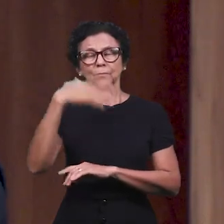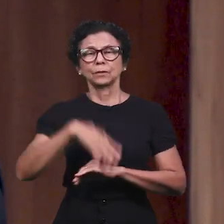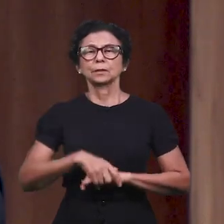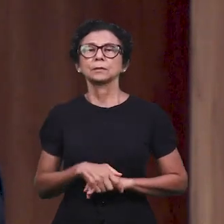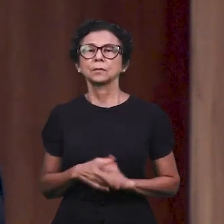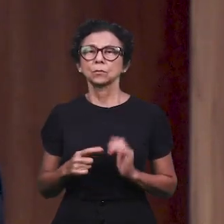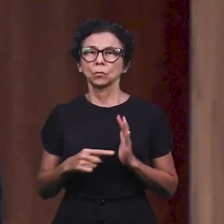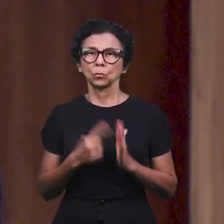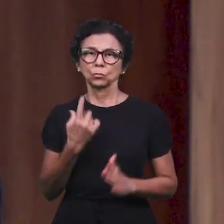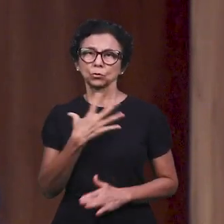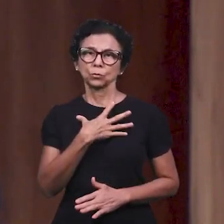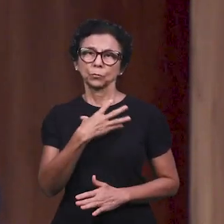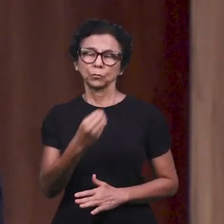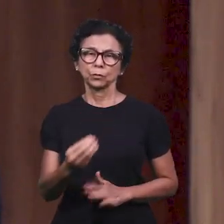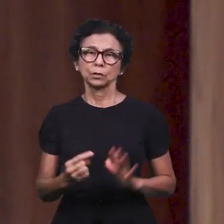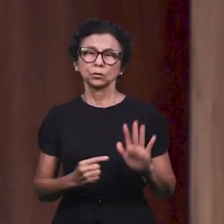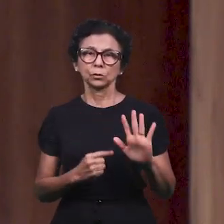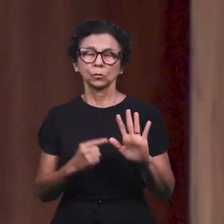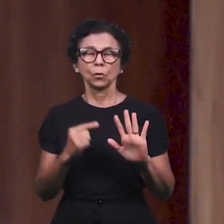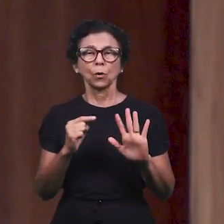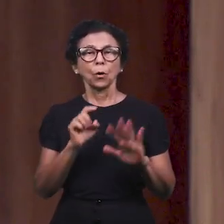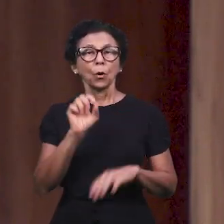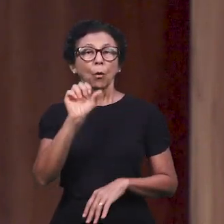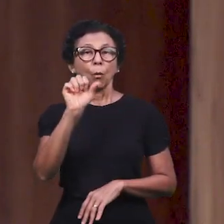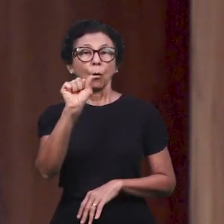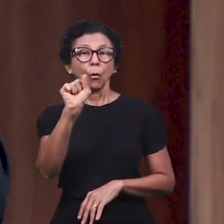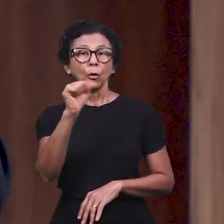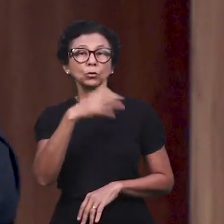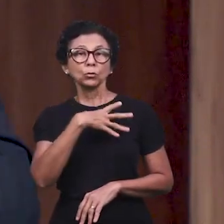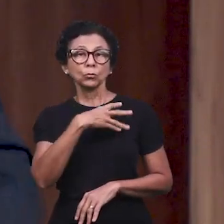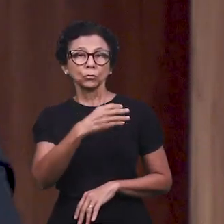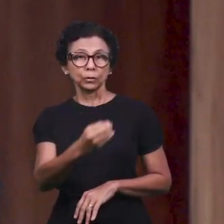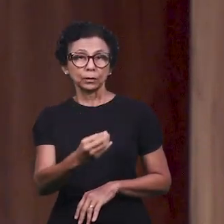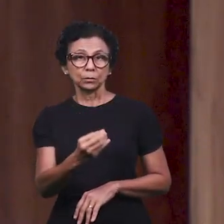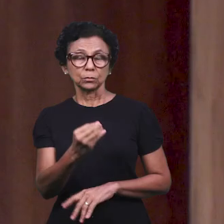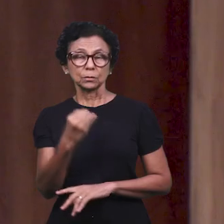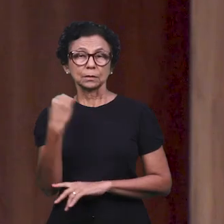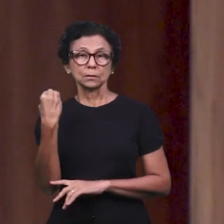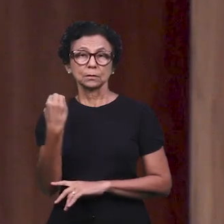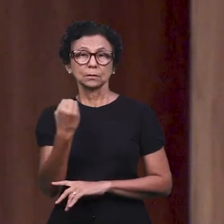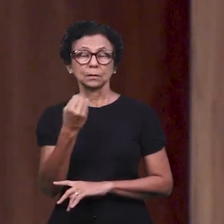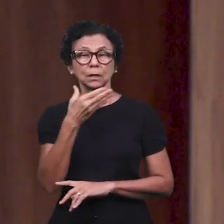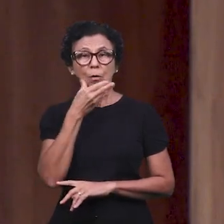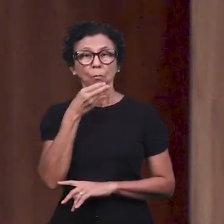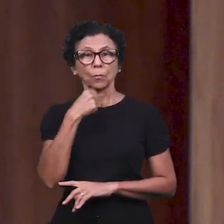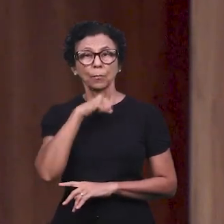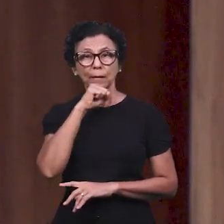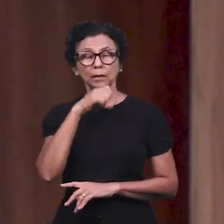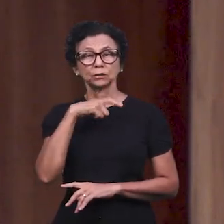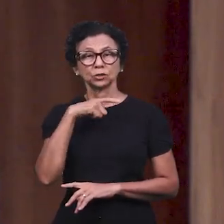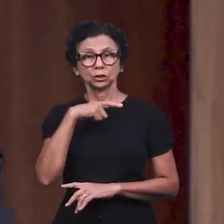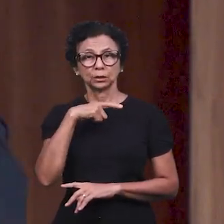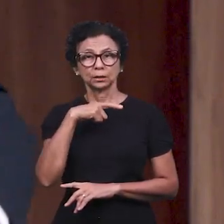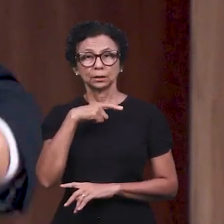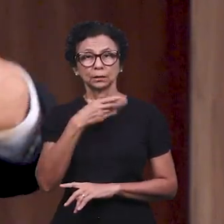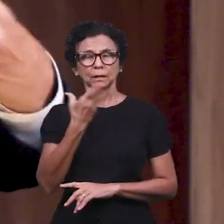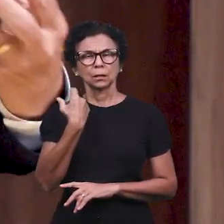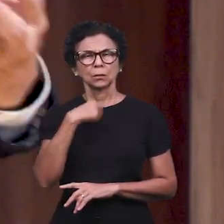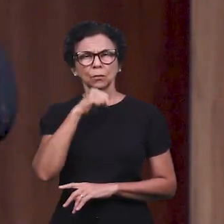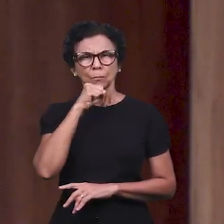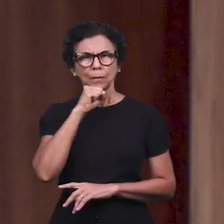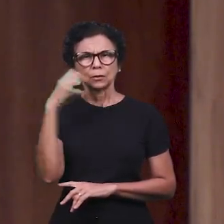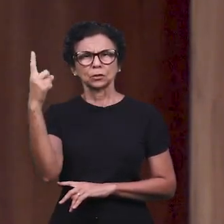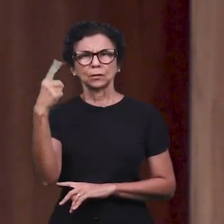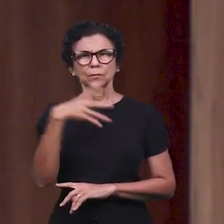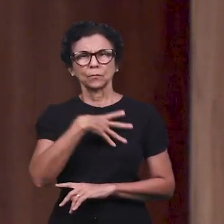era o caçula de 8 homens. Então o que acontece ali? Quando você tem o seu caçula, você tem